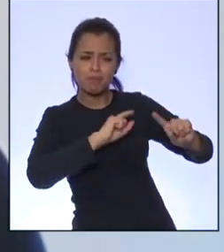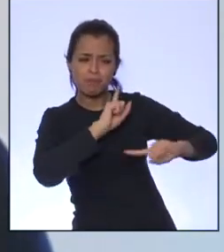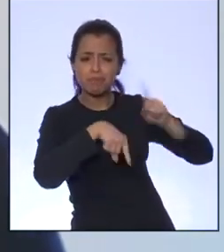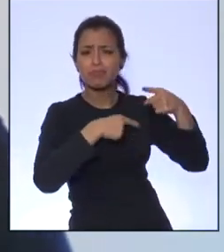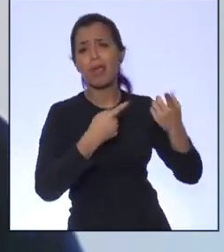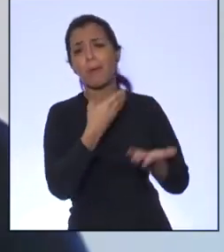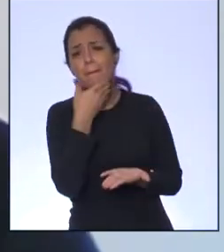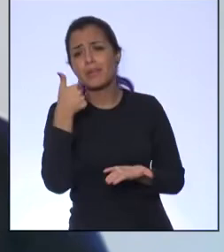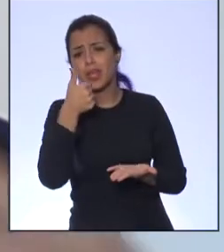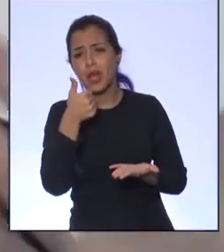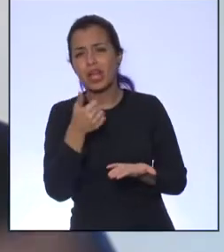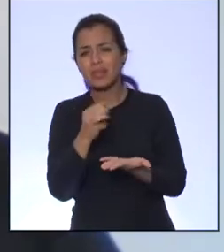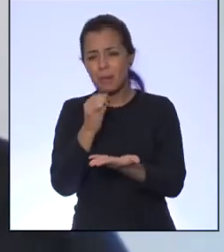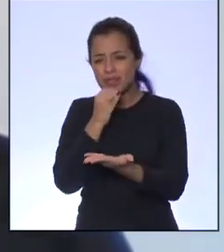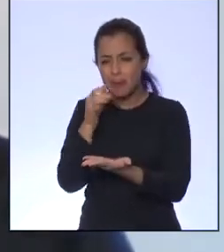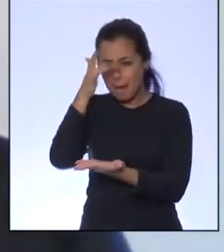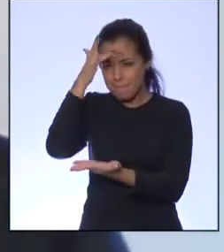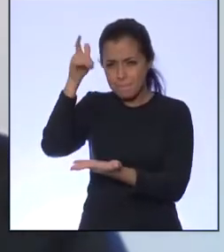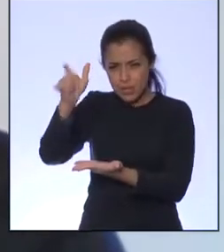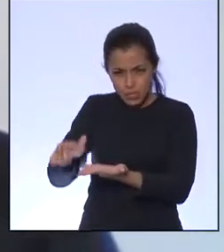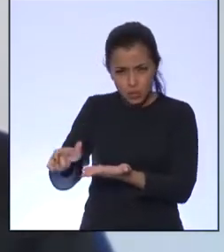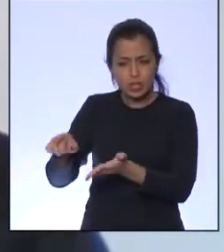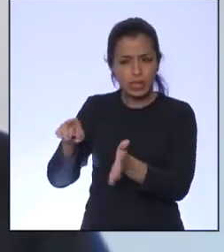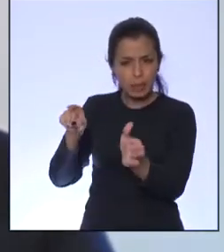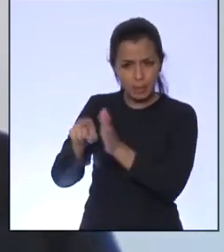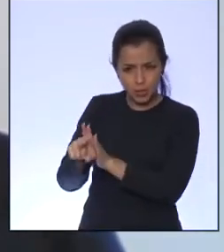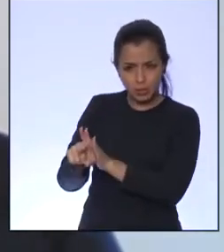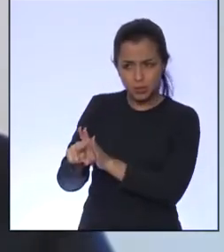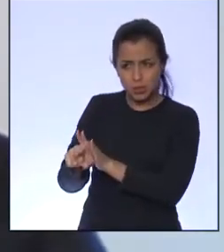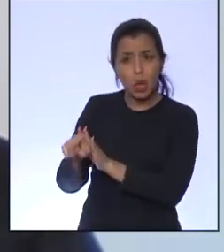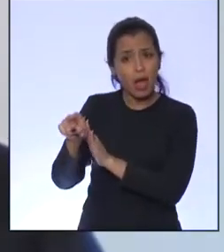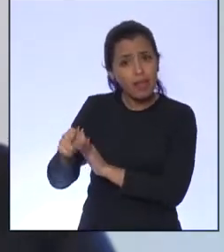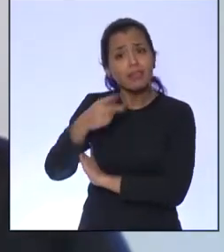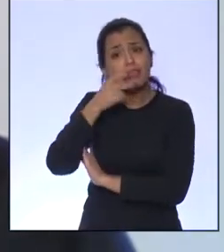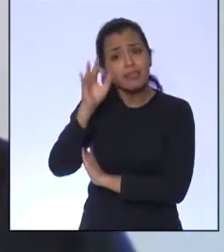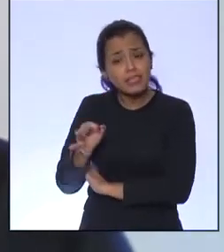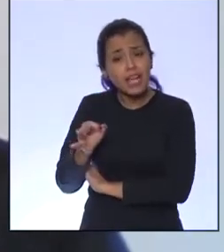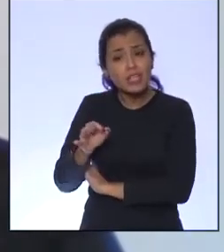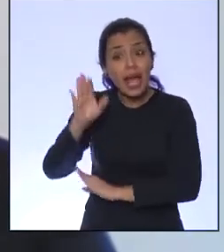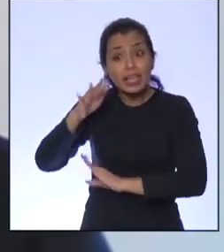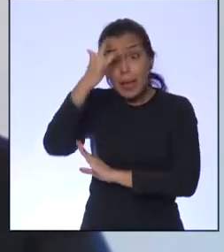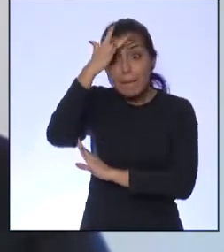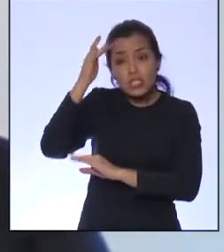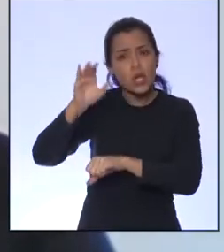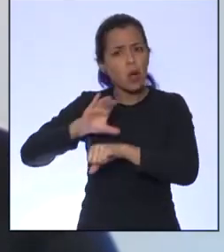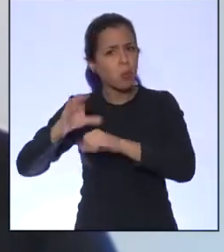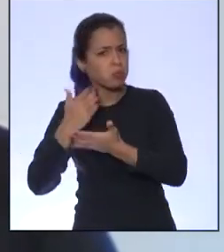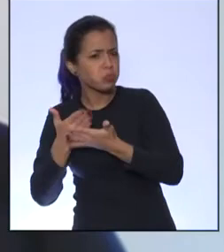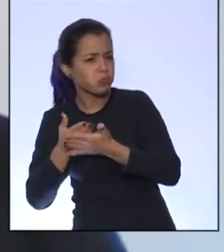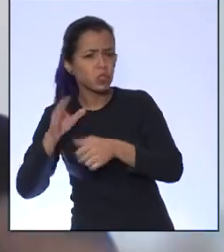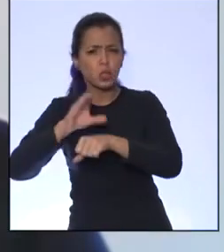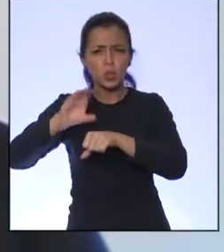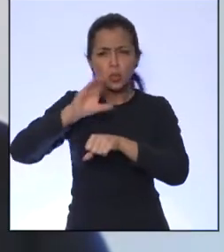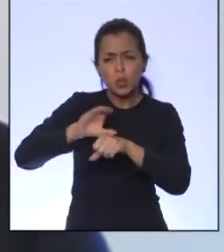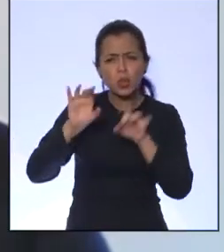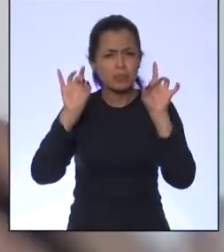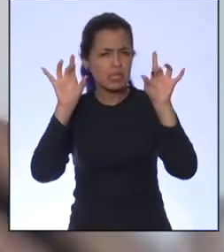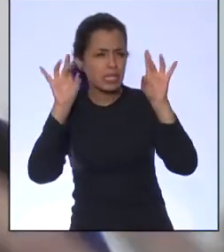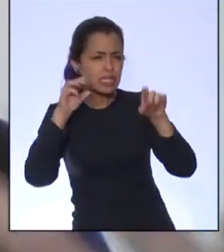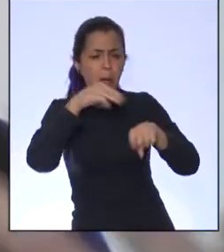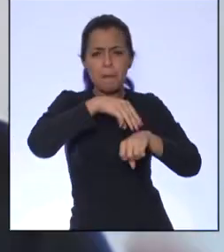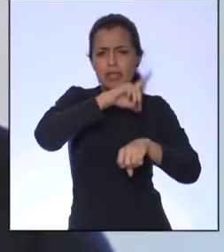falar é porque muitas vezes a gente faz mestrado, doutorado, especializações que nos ajuda, de certa